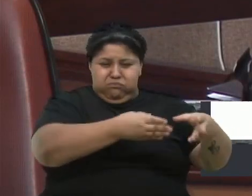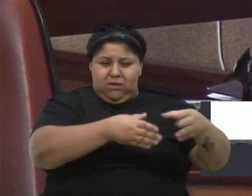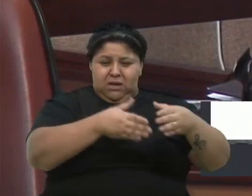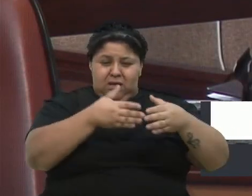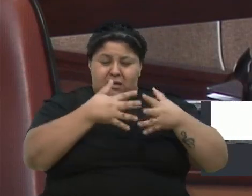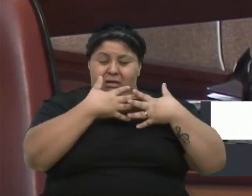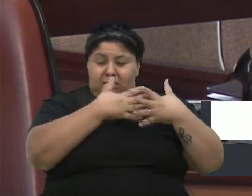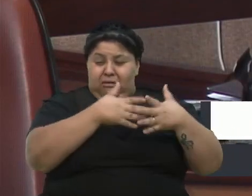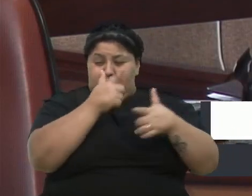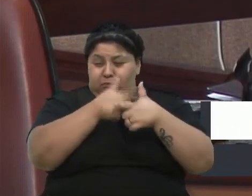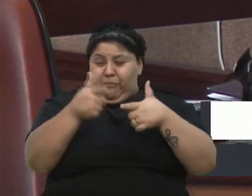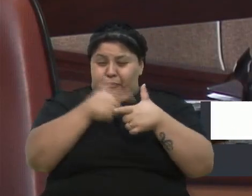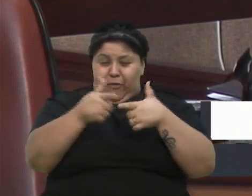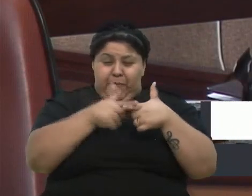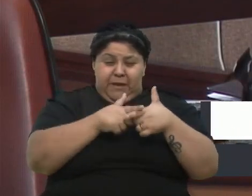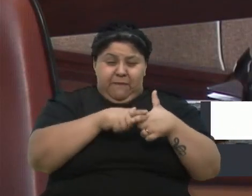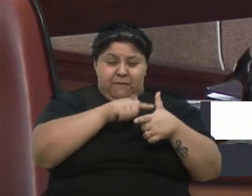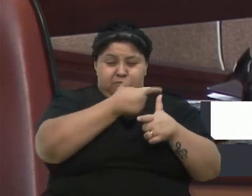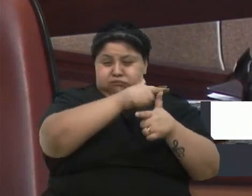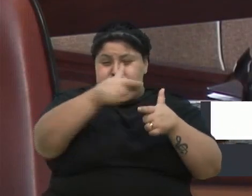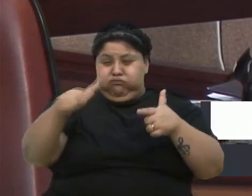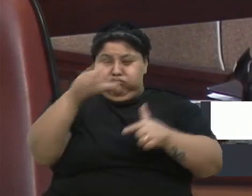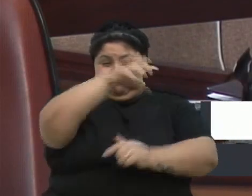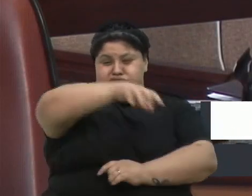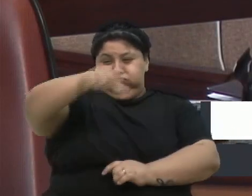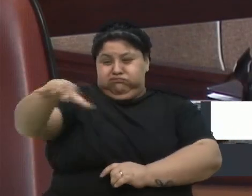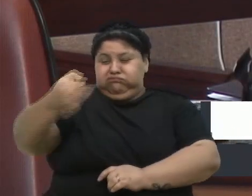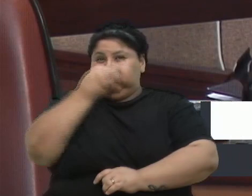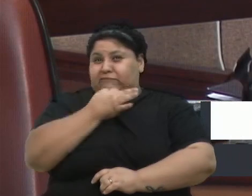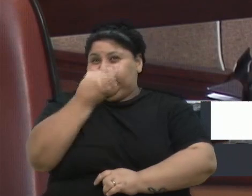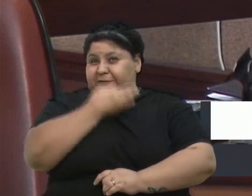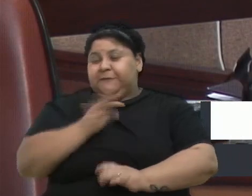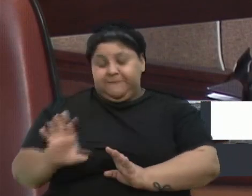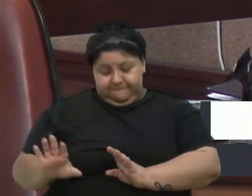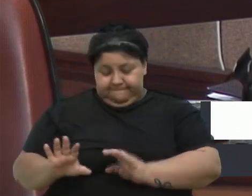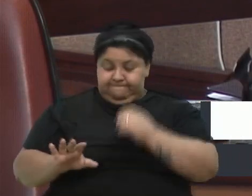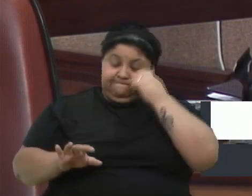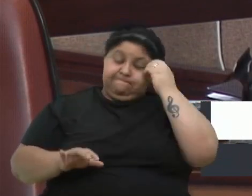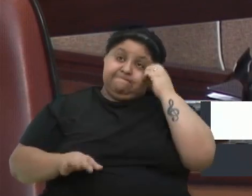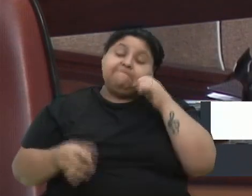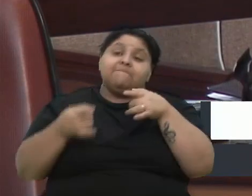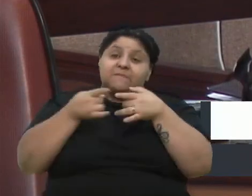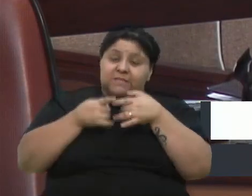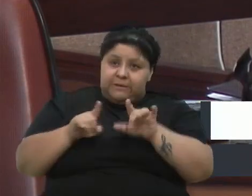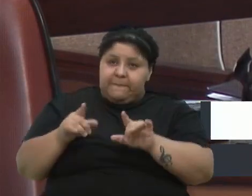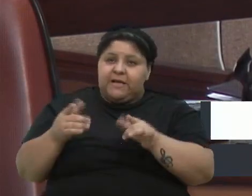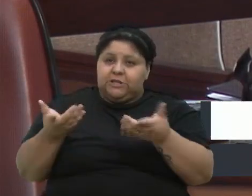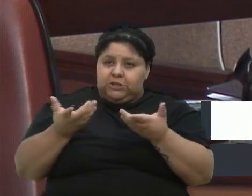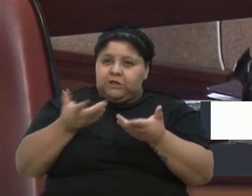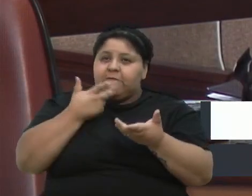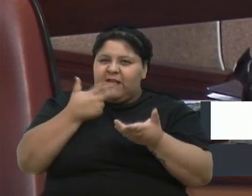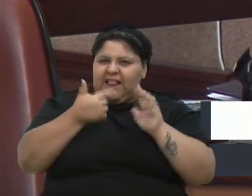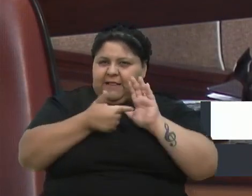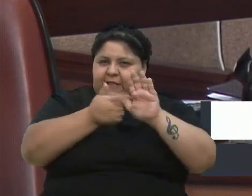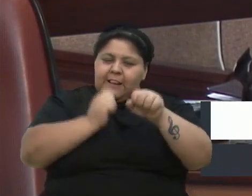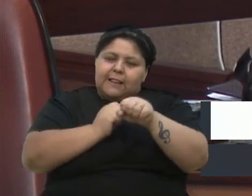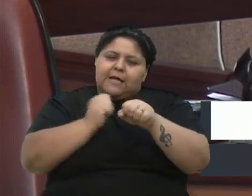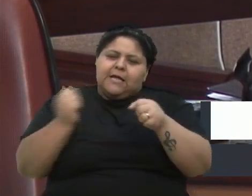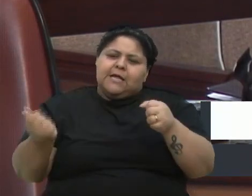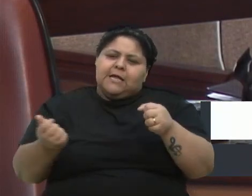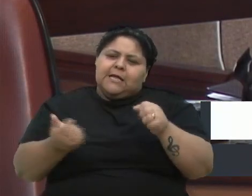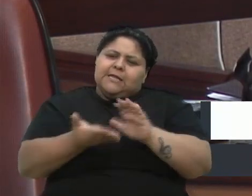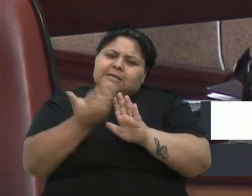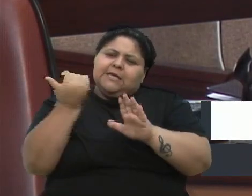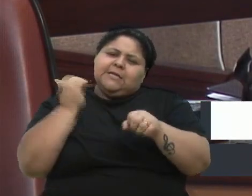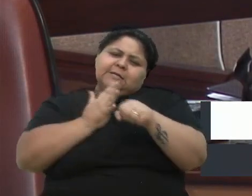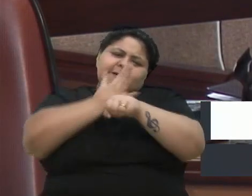lá, com uma queda de um pavilhão, né, deslizamentos em todo o local. Mas já destacar que desde a madrugada estavam